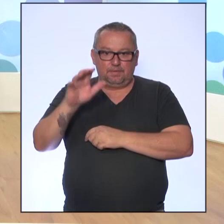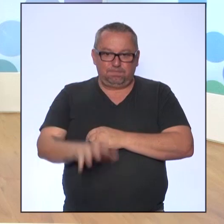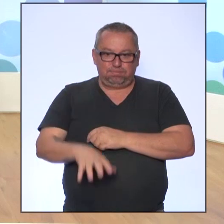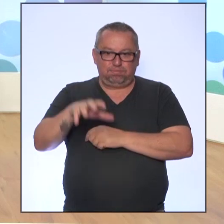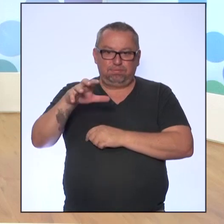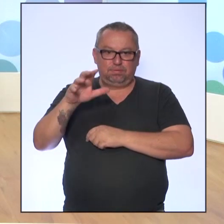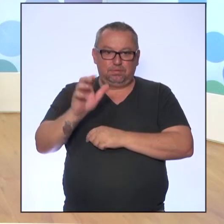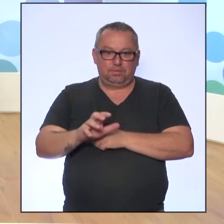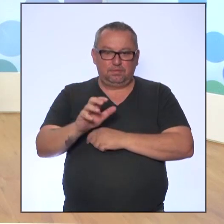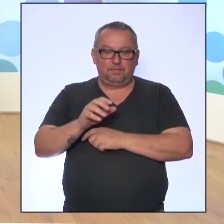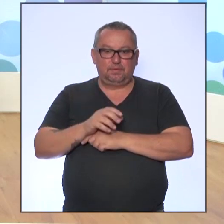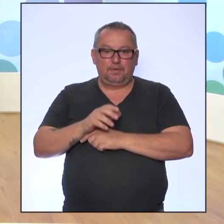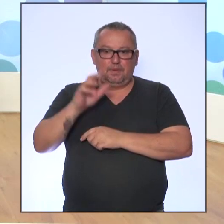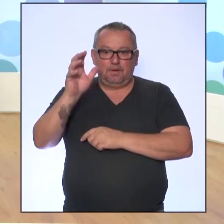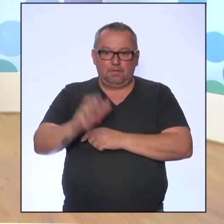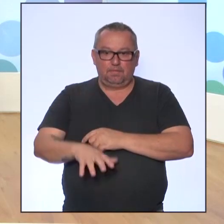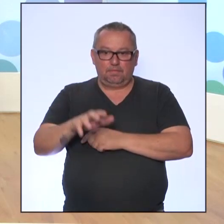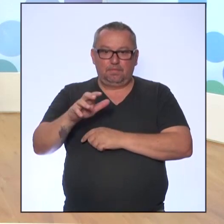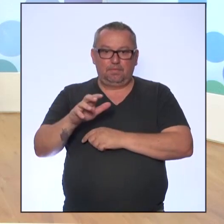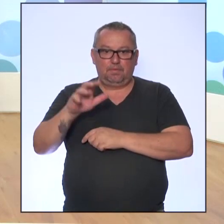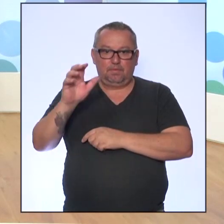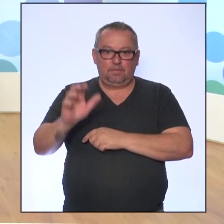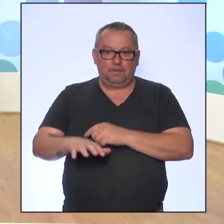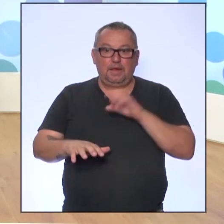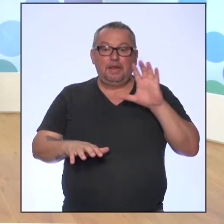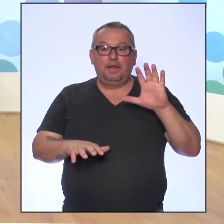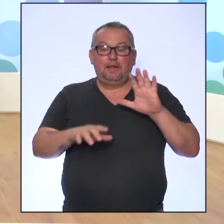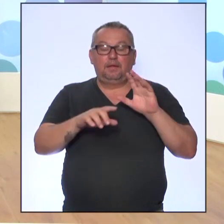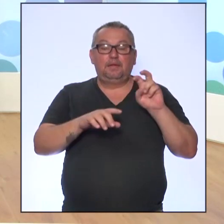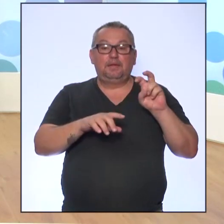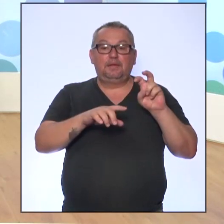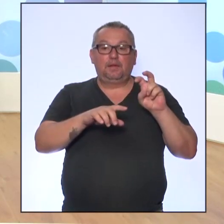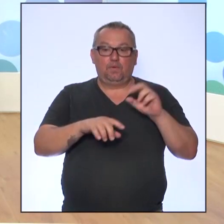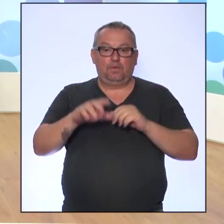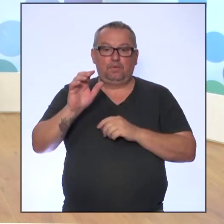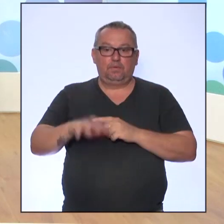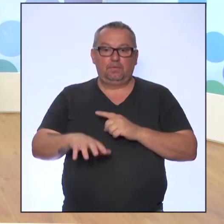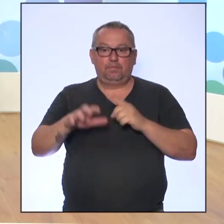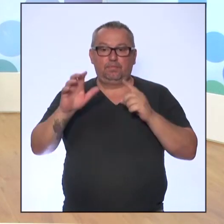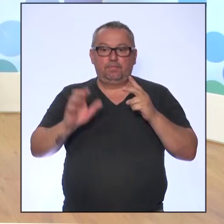as 2 mãos. Vamos fazer com uma mão 5 vezes.